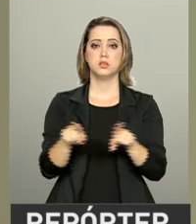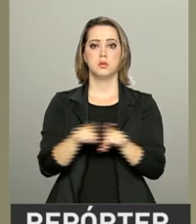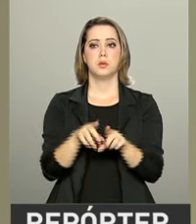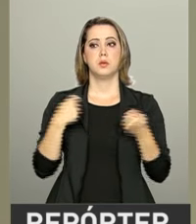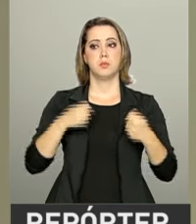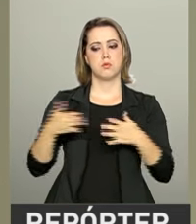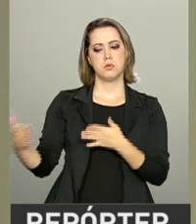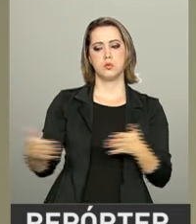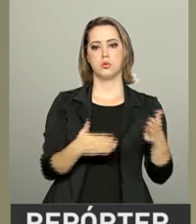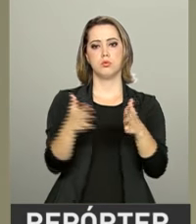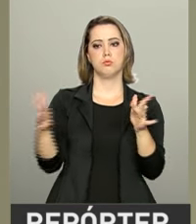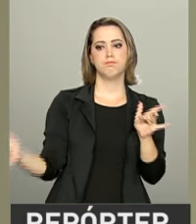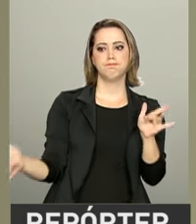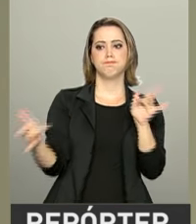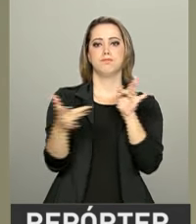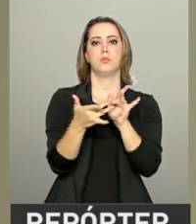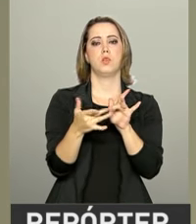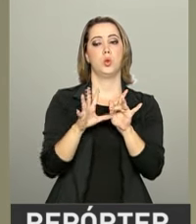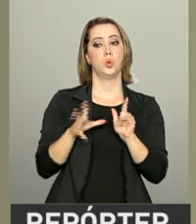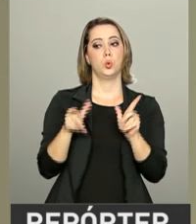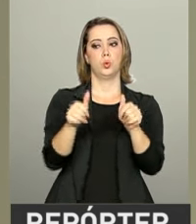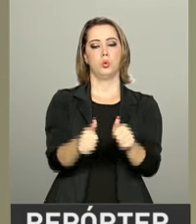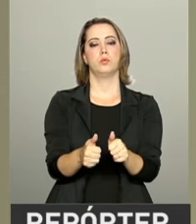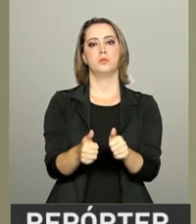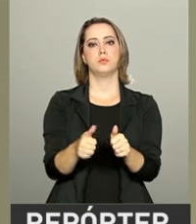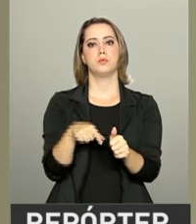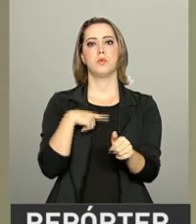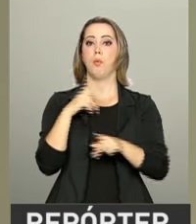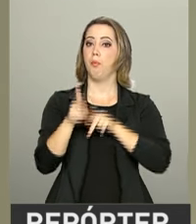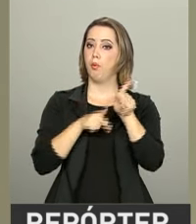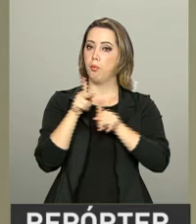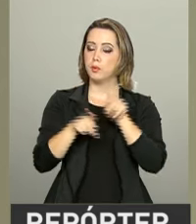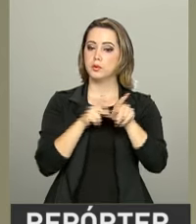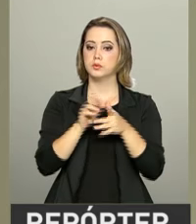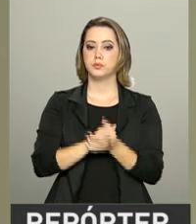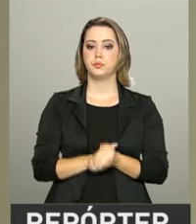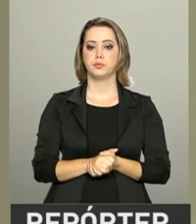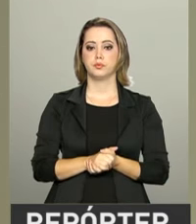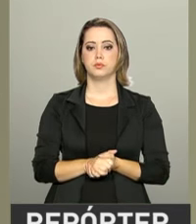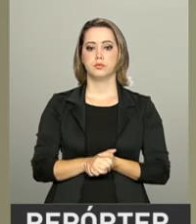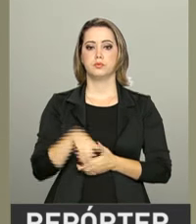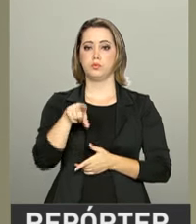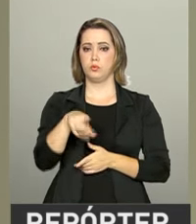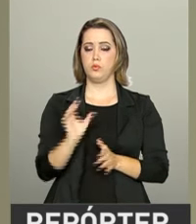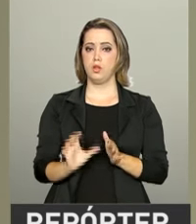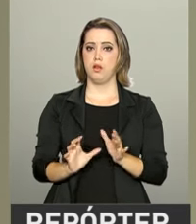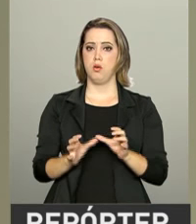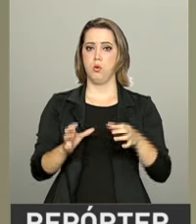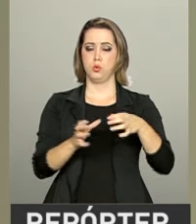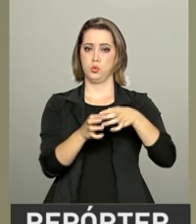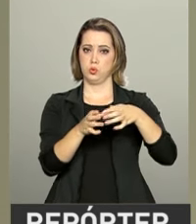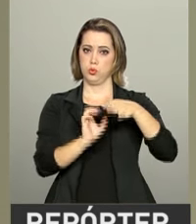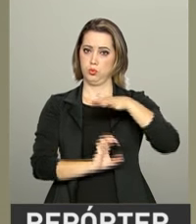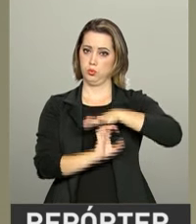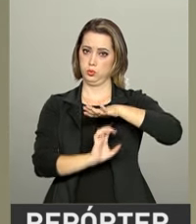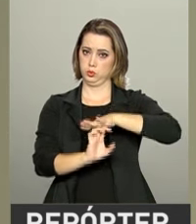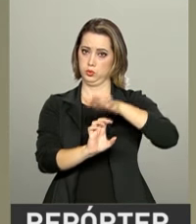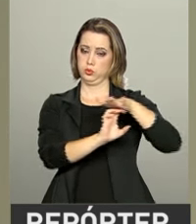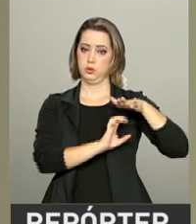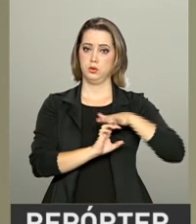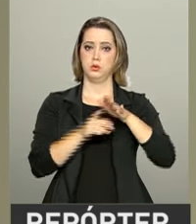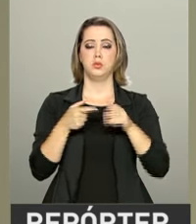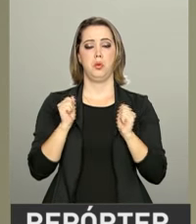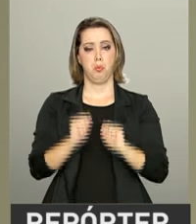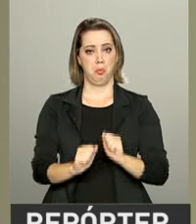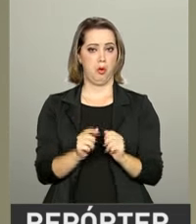os diversos regimes, que são todos eles públicos. Os regimes privados não precisam convergir. Quem